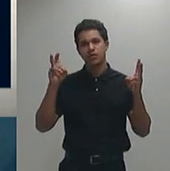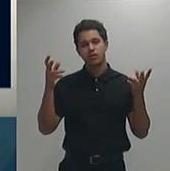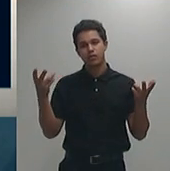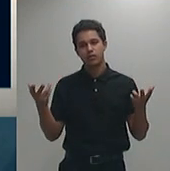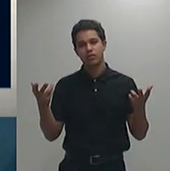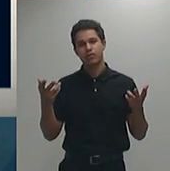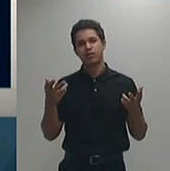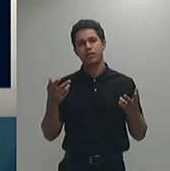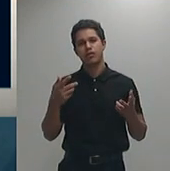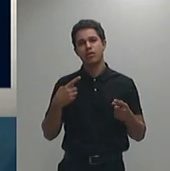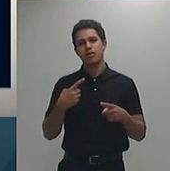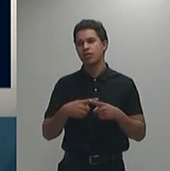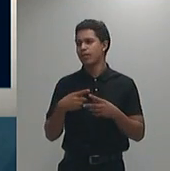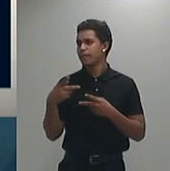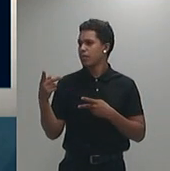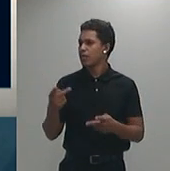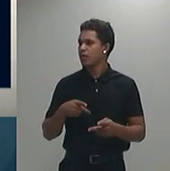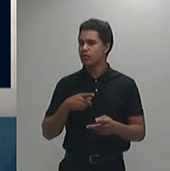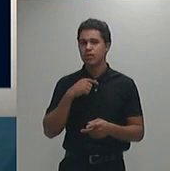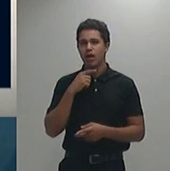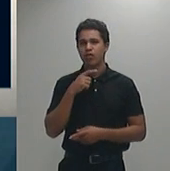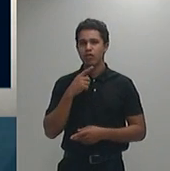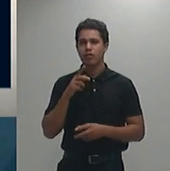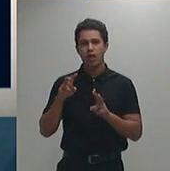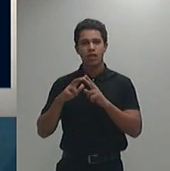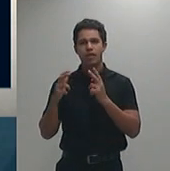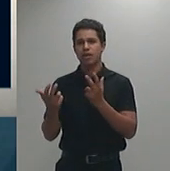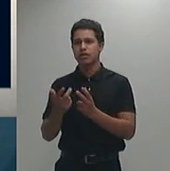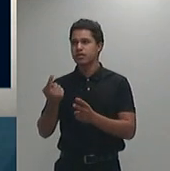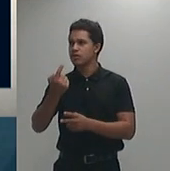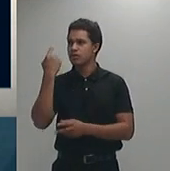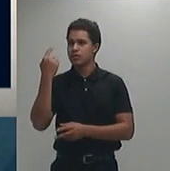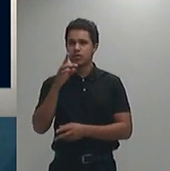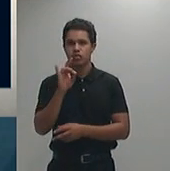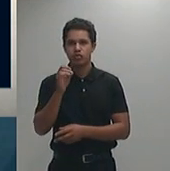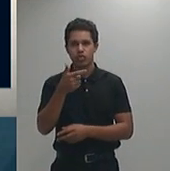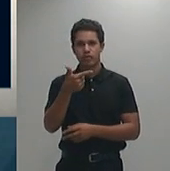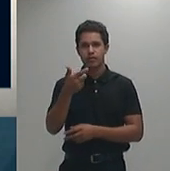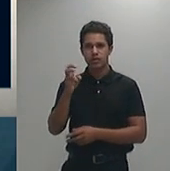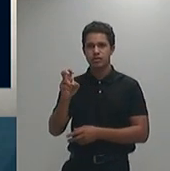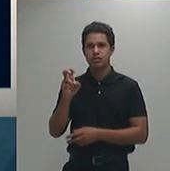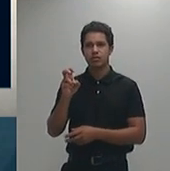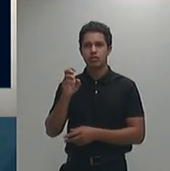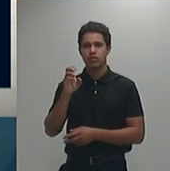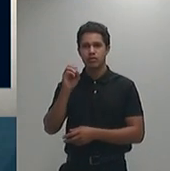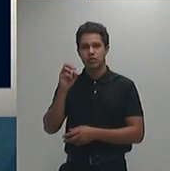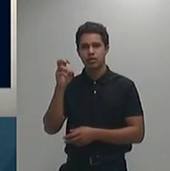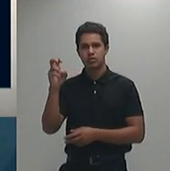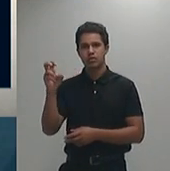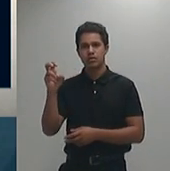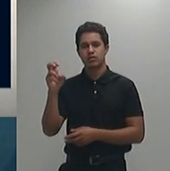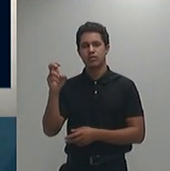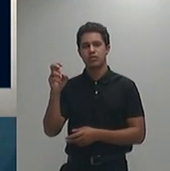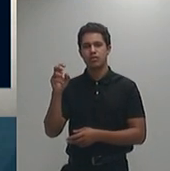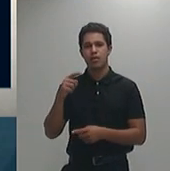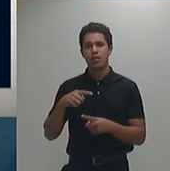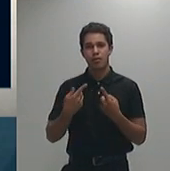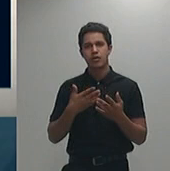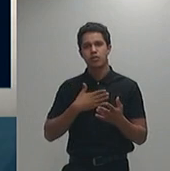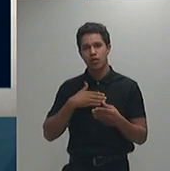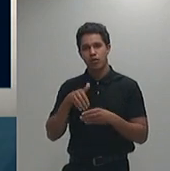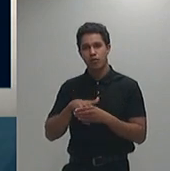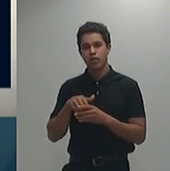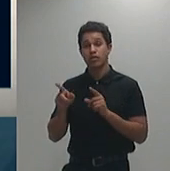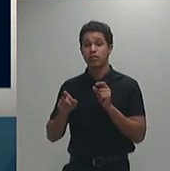aqui trouxe a sua vida na sessão passada na sessão do dia 25 de 5 mas o meu voto é um